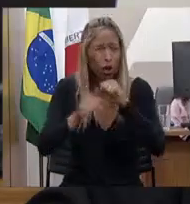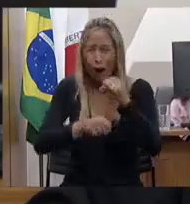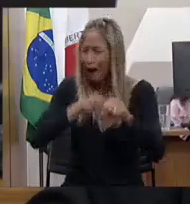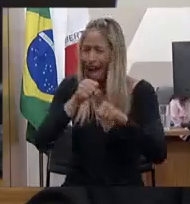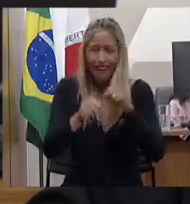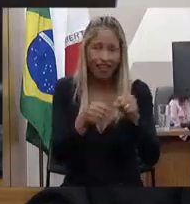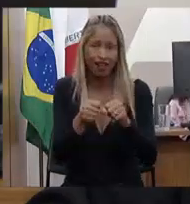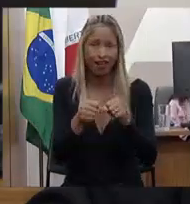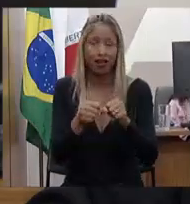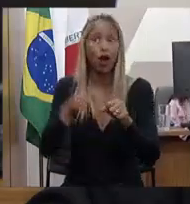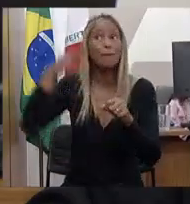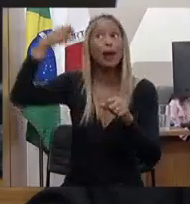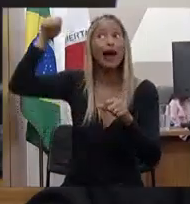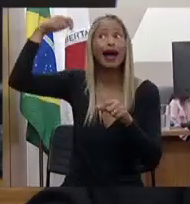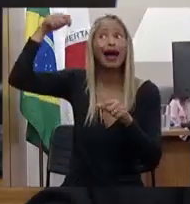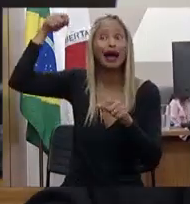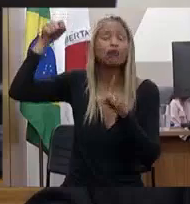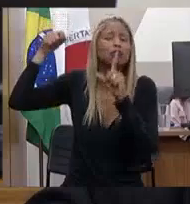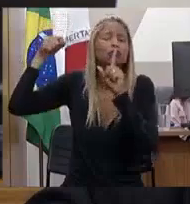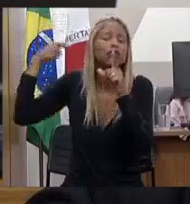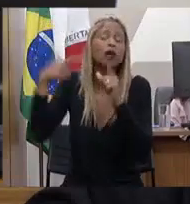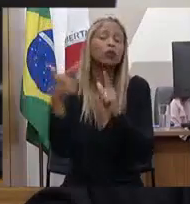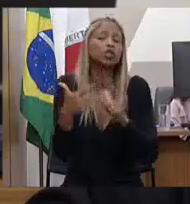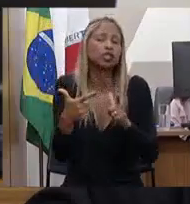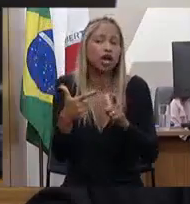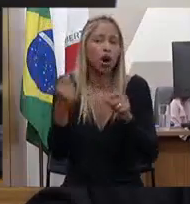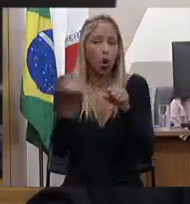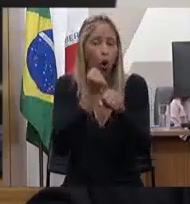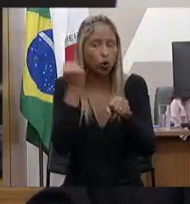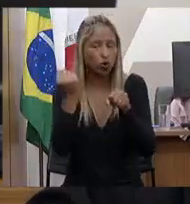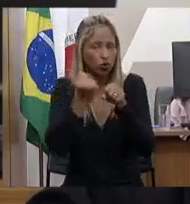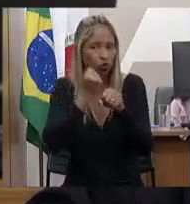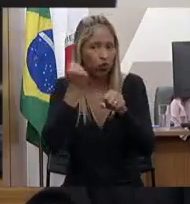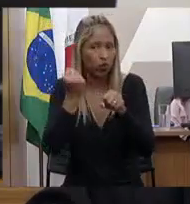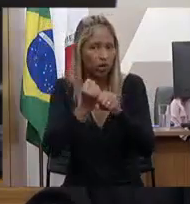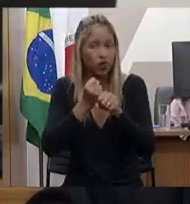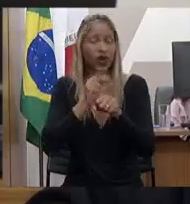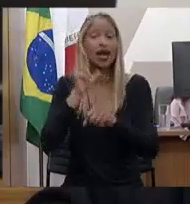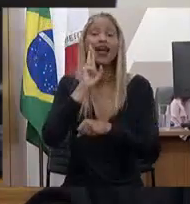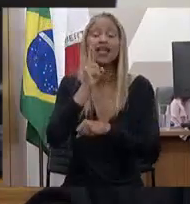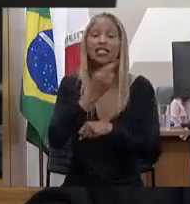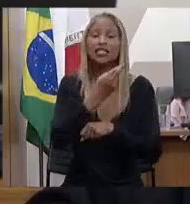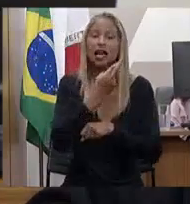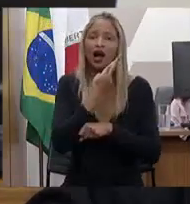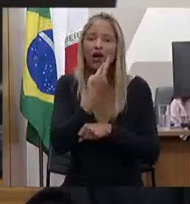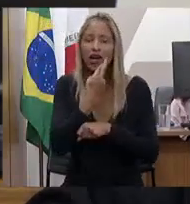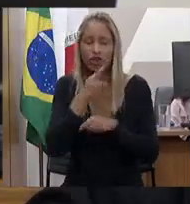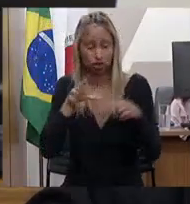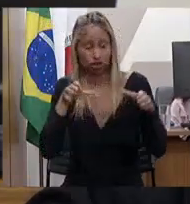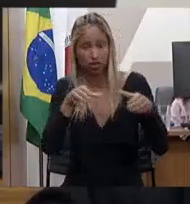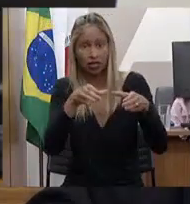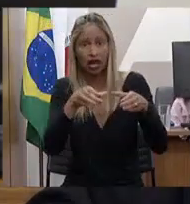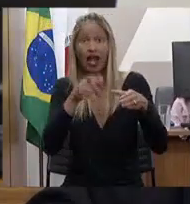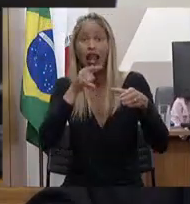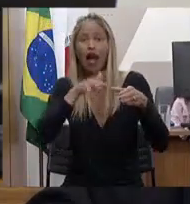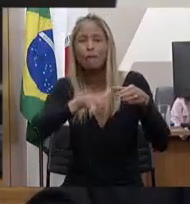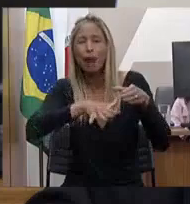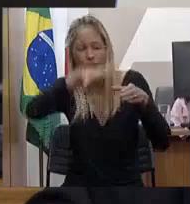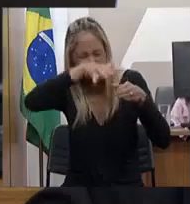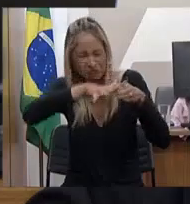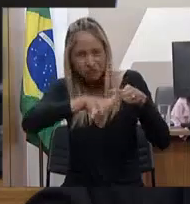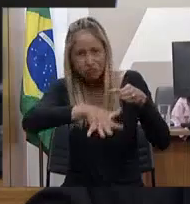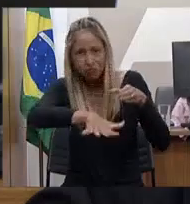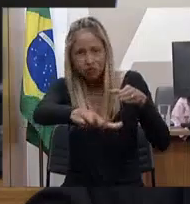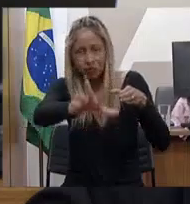porque a sirene sequer tocou porque construíram um restaurante na rota da Lama